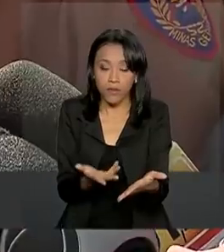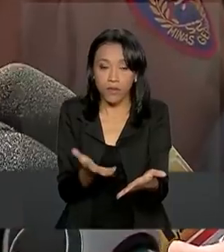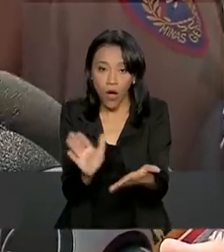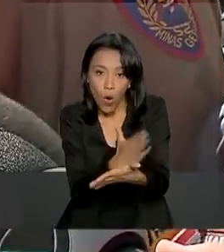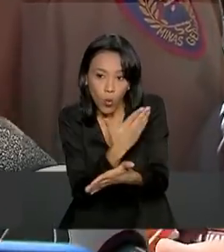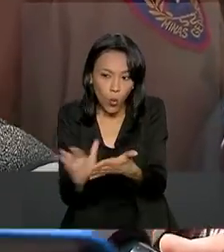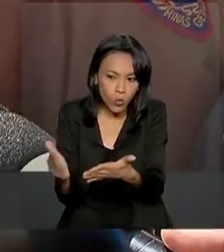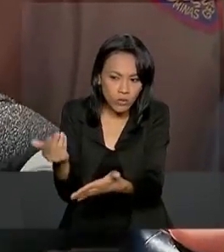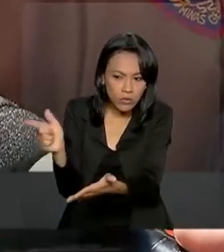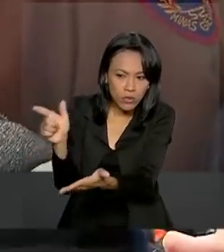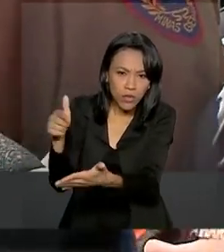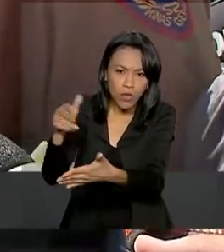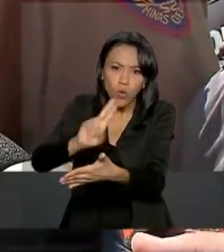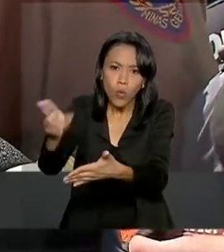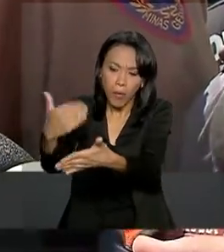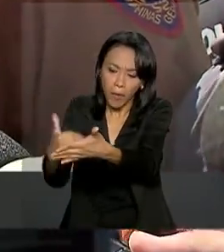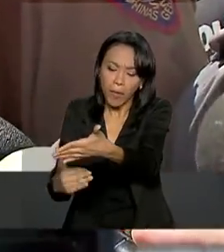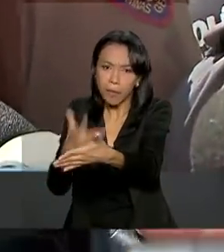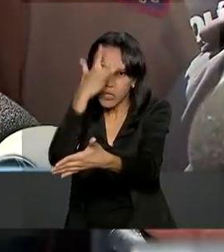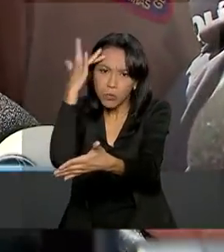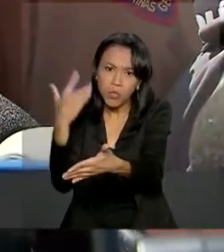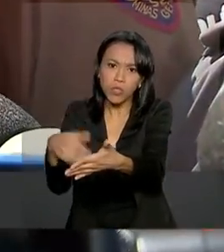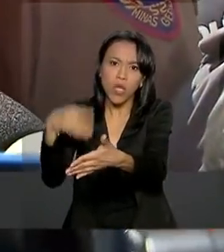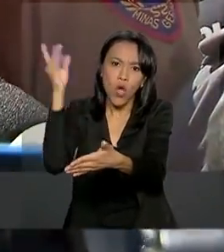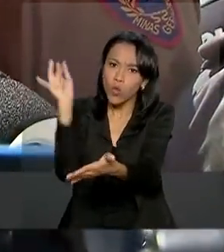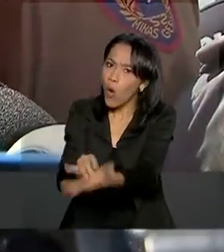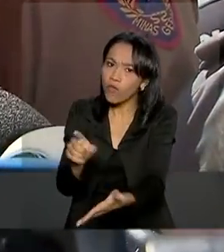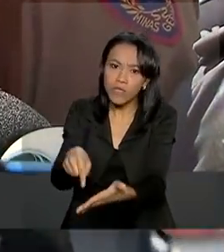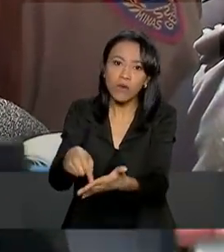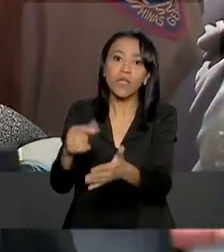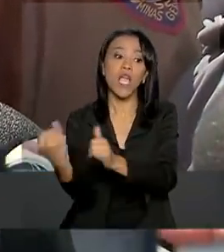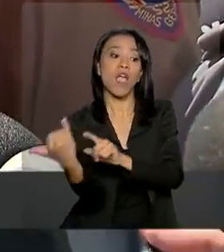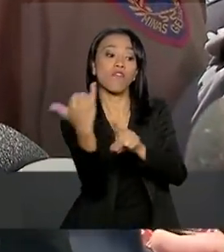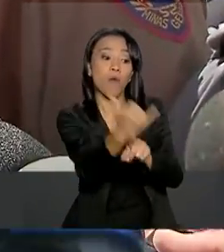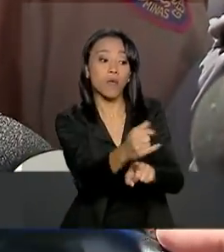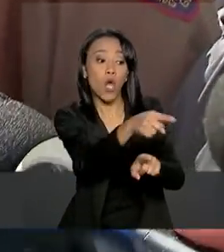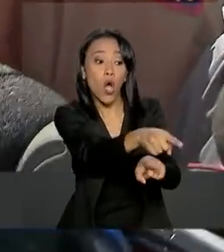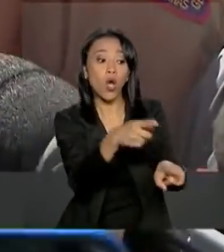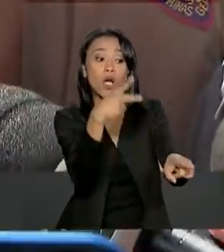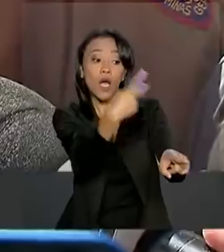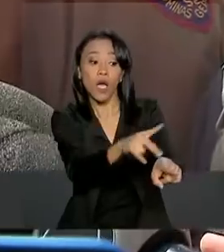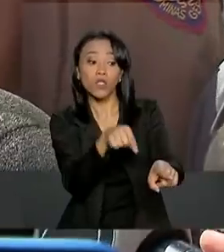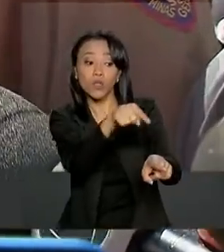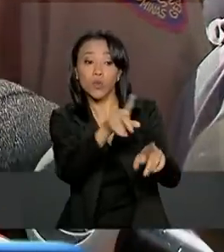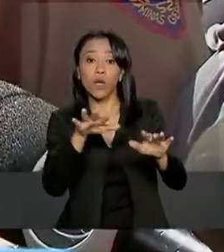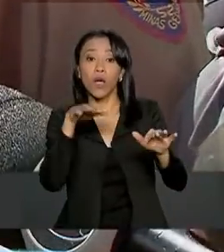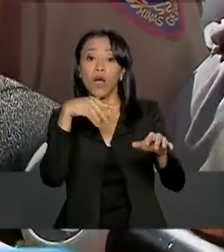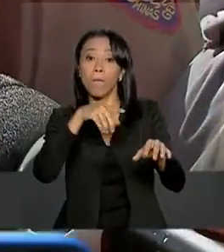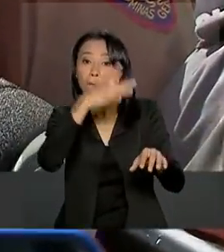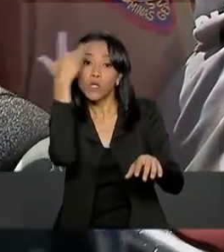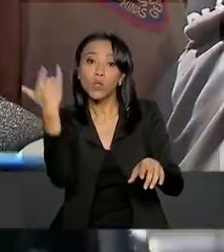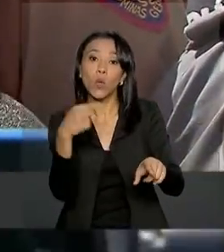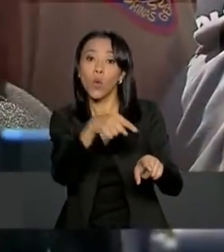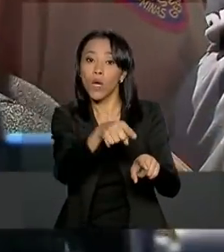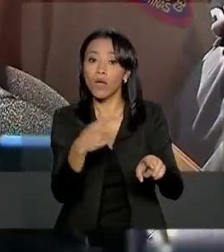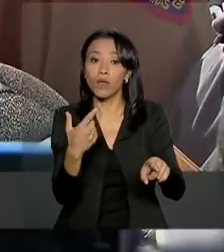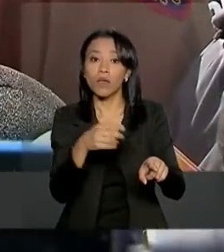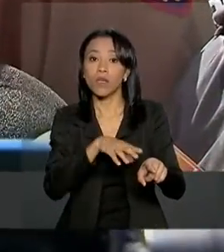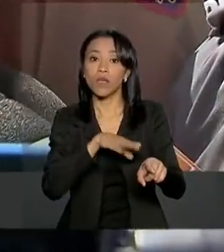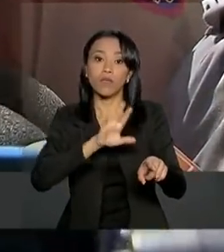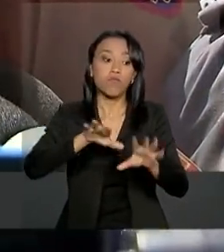algumas listas não oficiais, informando para a família que aquele ente está localizado, e às vezes não está, ou aquele ente